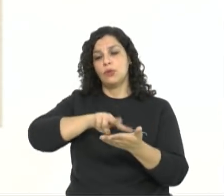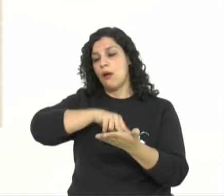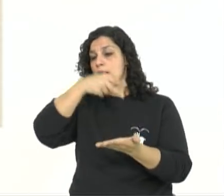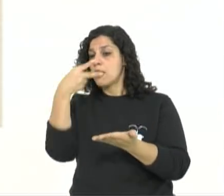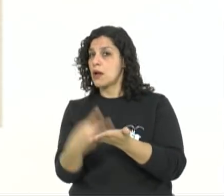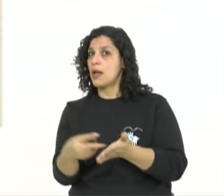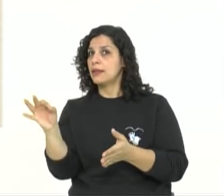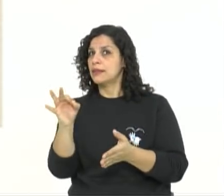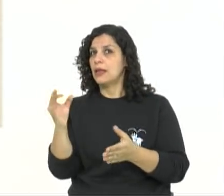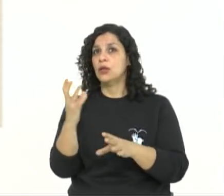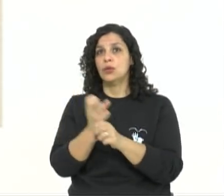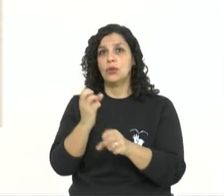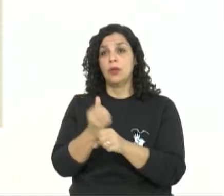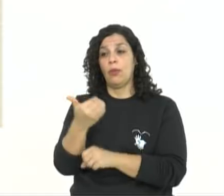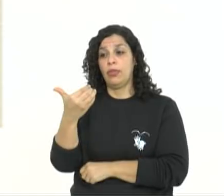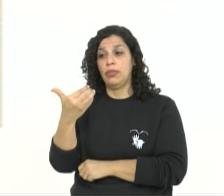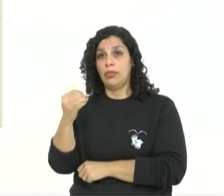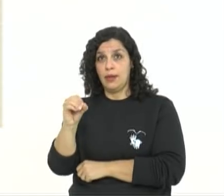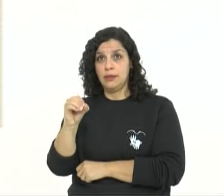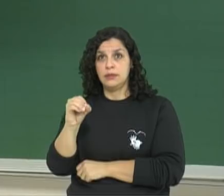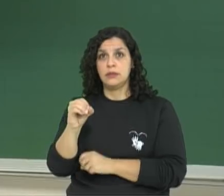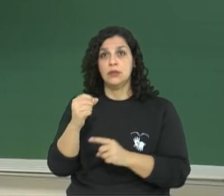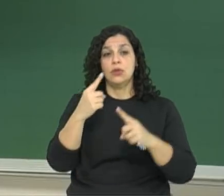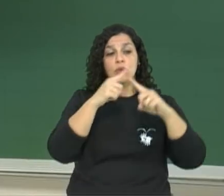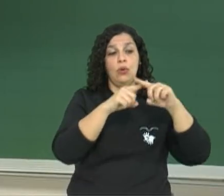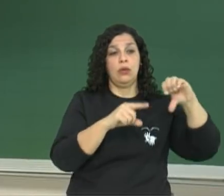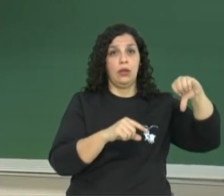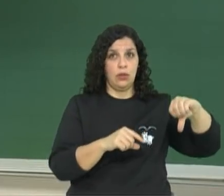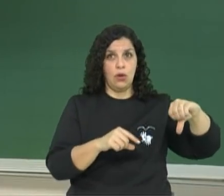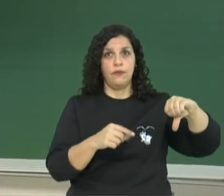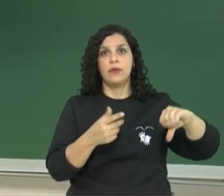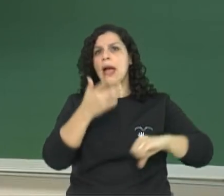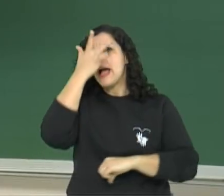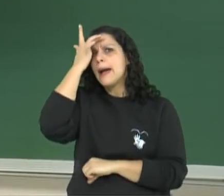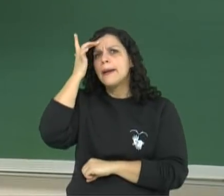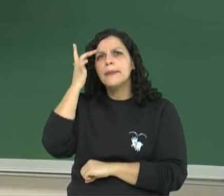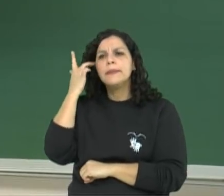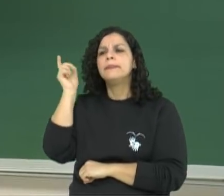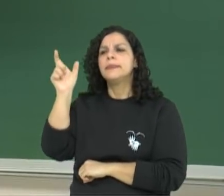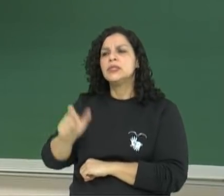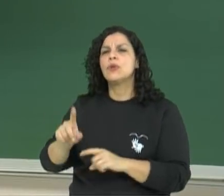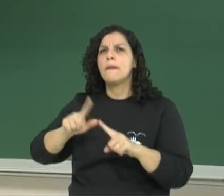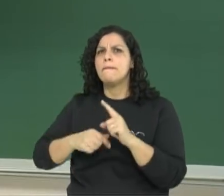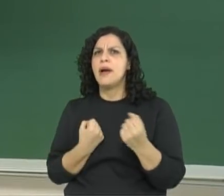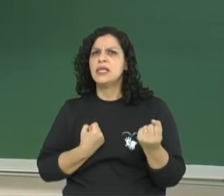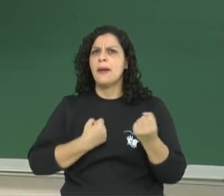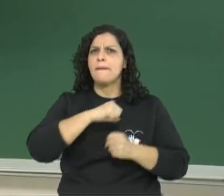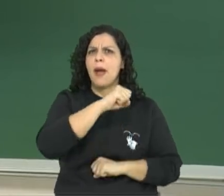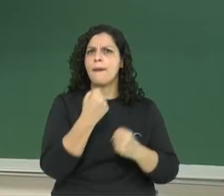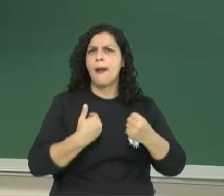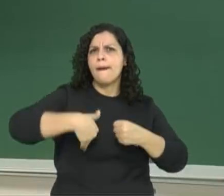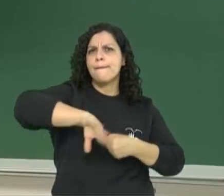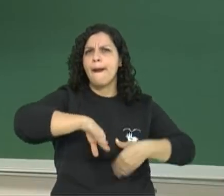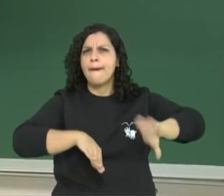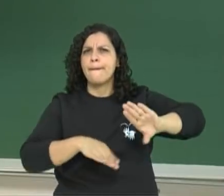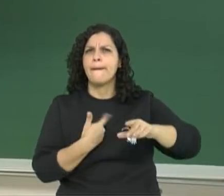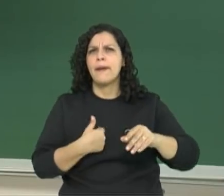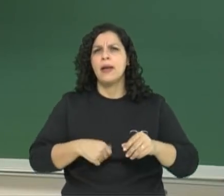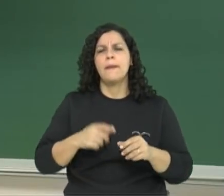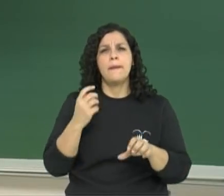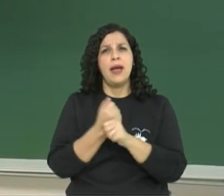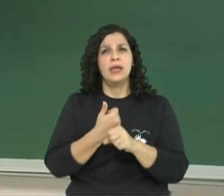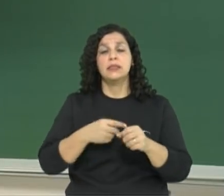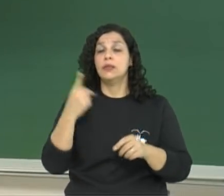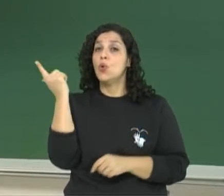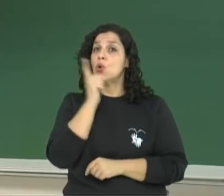round será 10-9. Ou seja, o atleta que mostrou essa vantagem sobre o adversário,